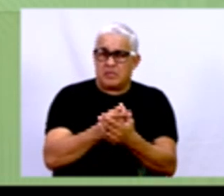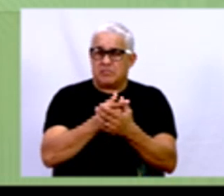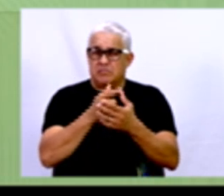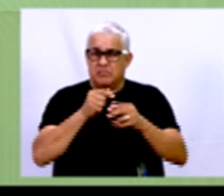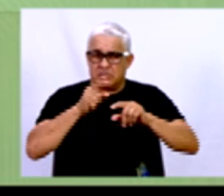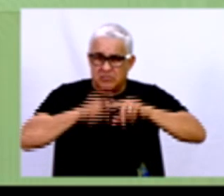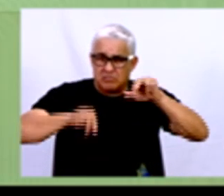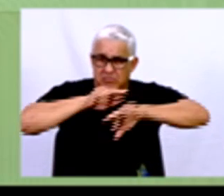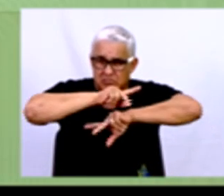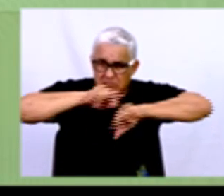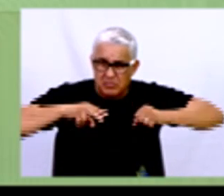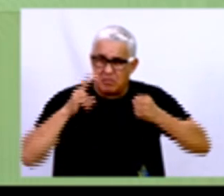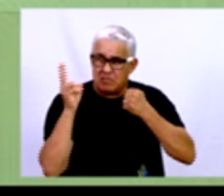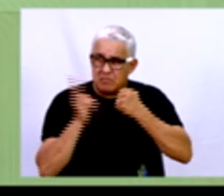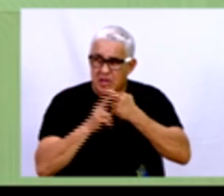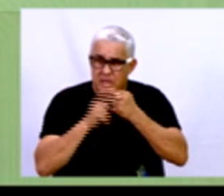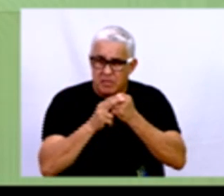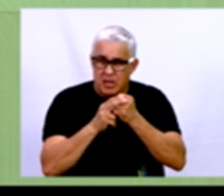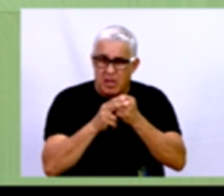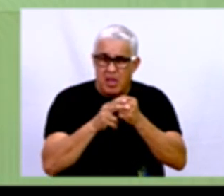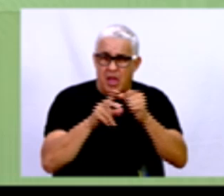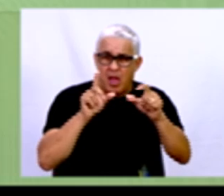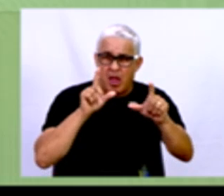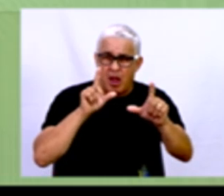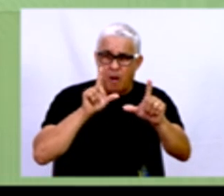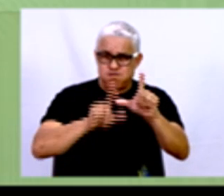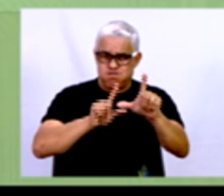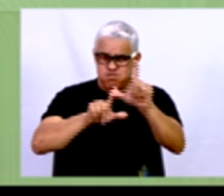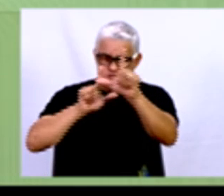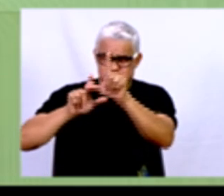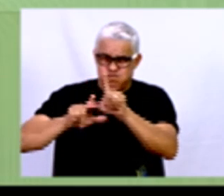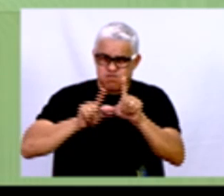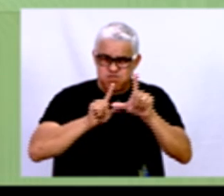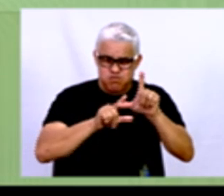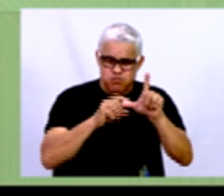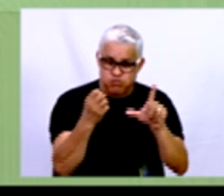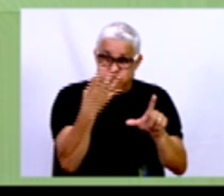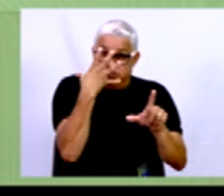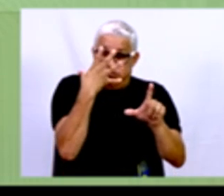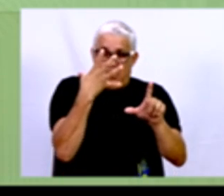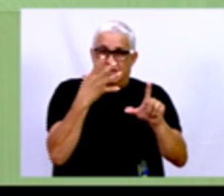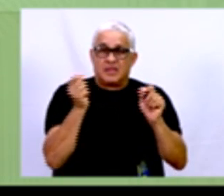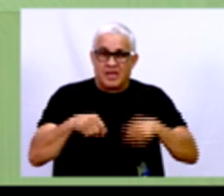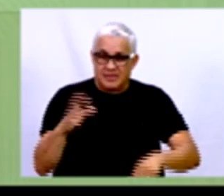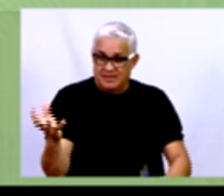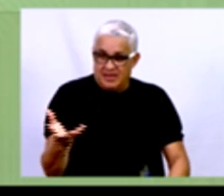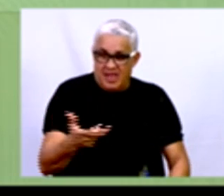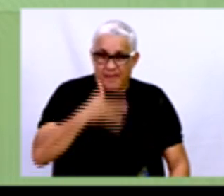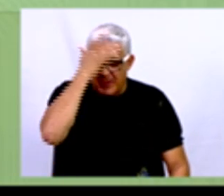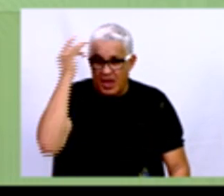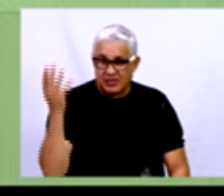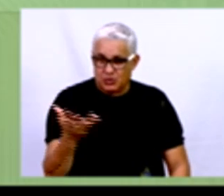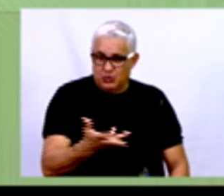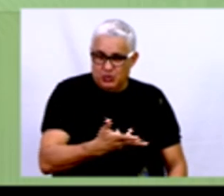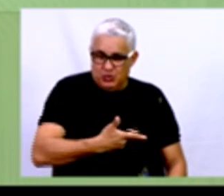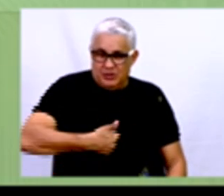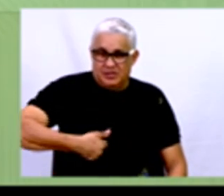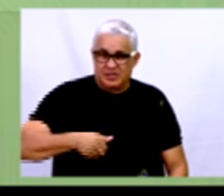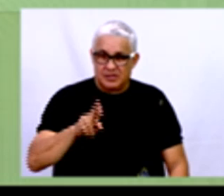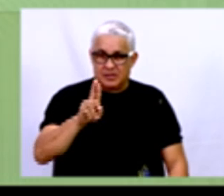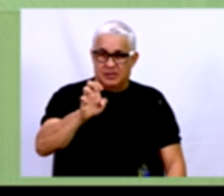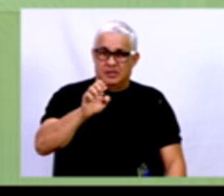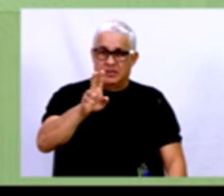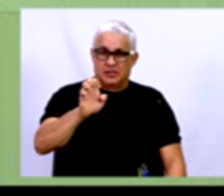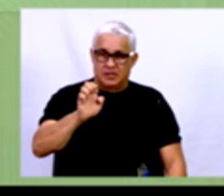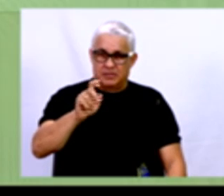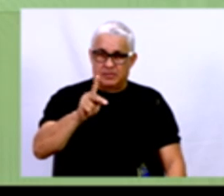em destaque, com letras grandes, letras garrafais, para que possa convencer o receptor. O receptor